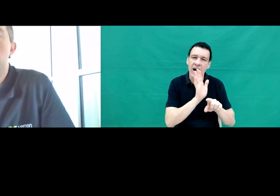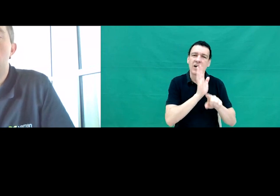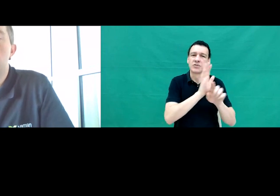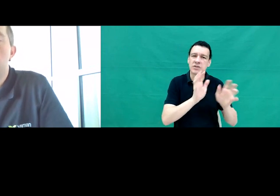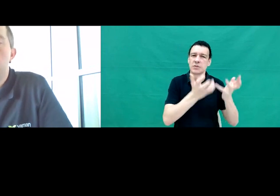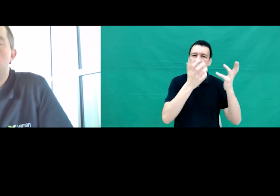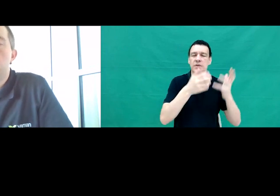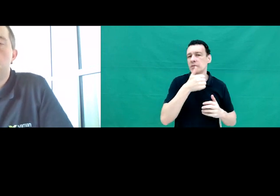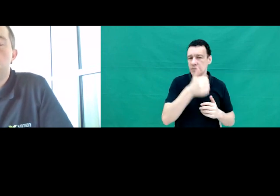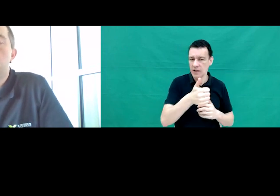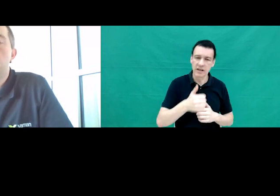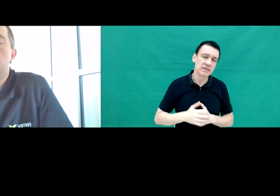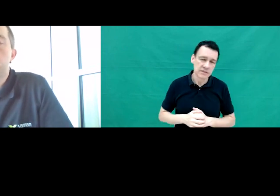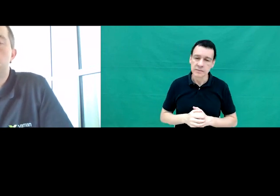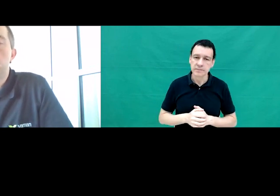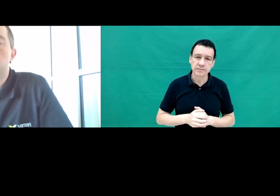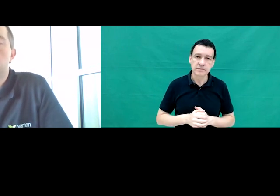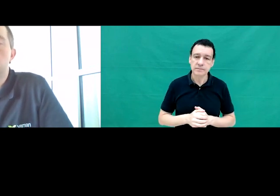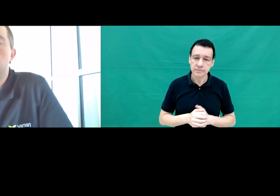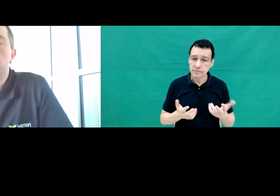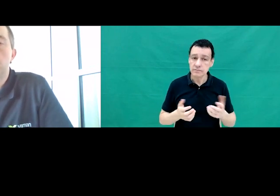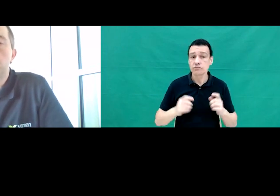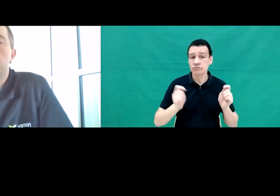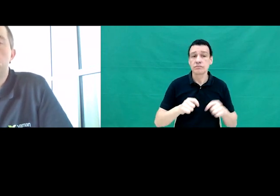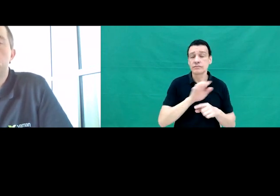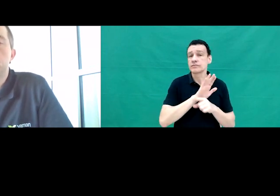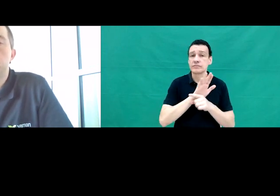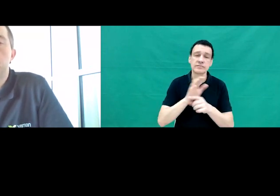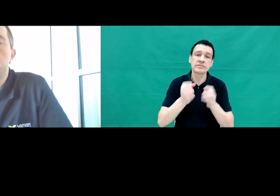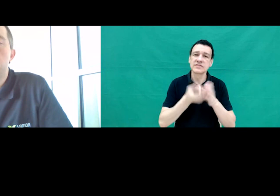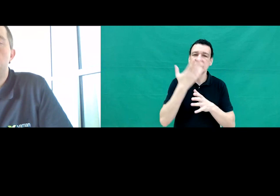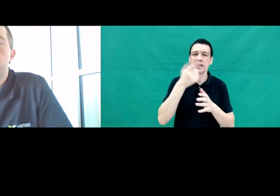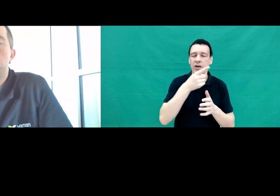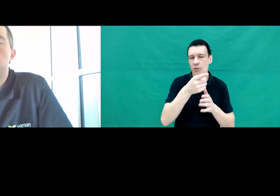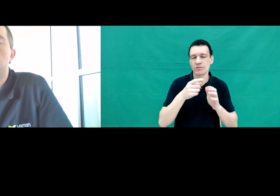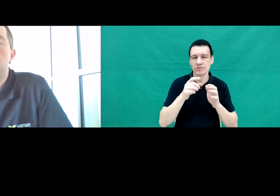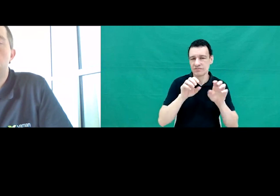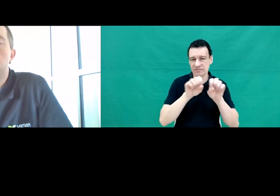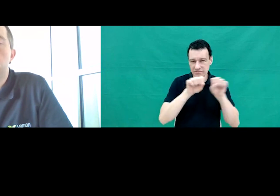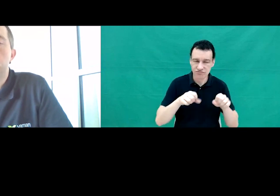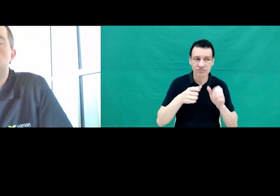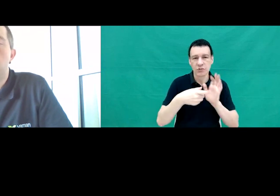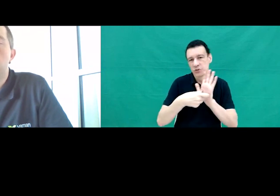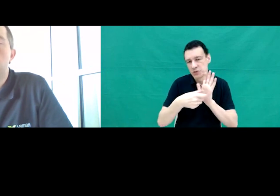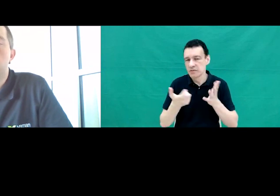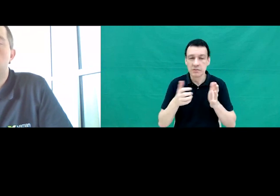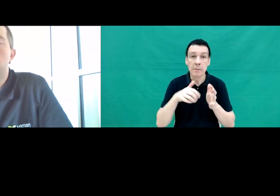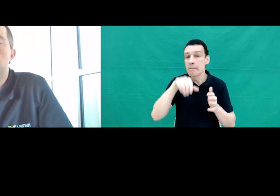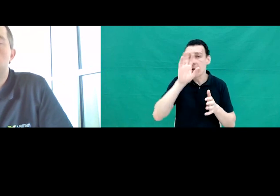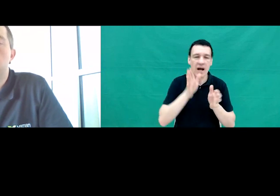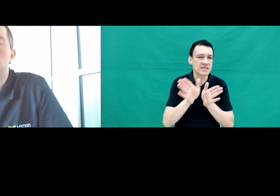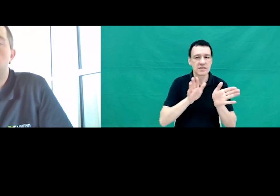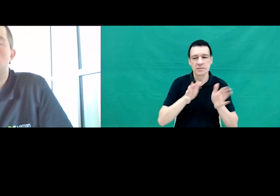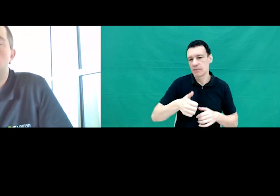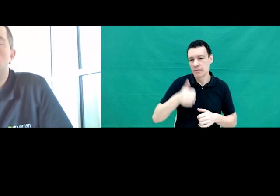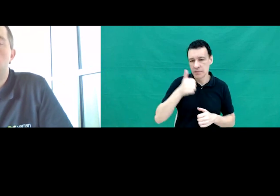bem colocada, ajudariam a construir um produto com mais acessibilidade. A gente não vai entrar nesse ponto, como a